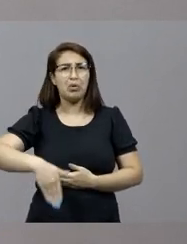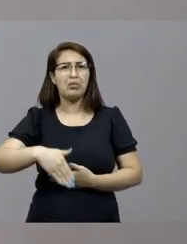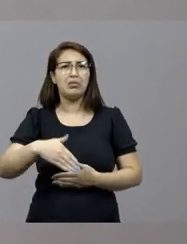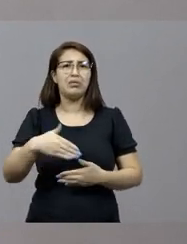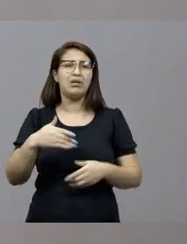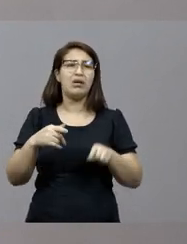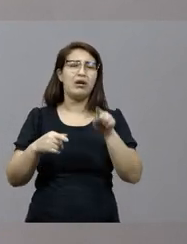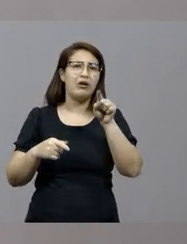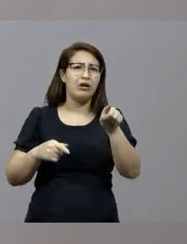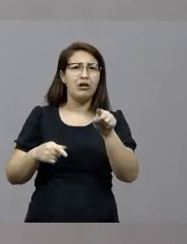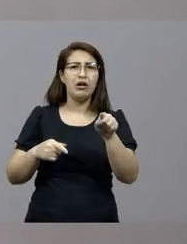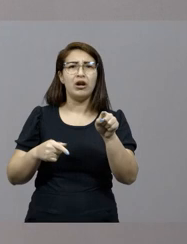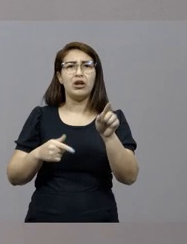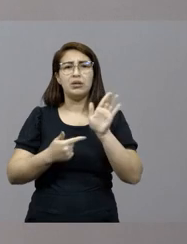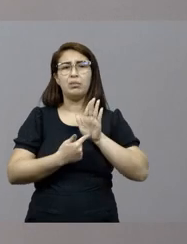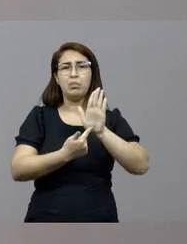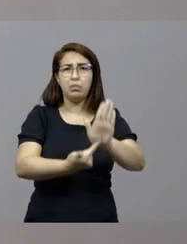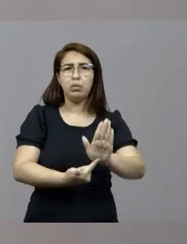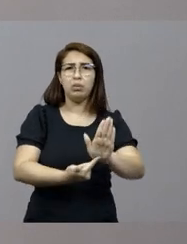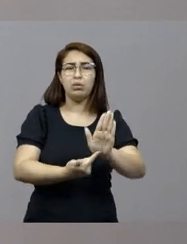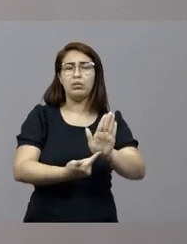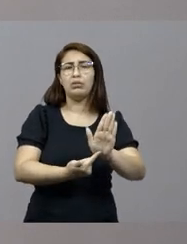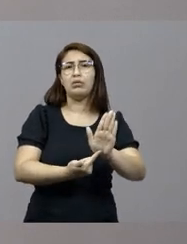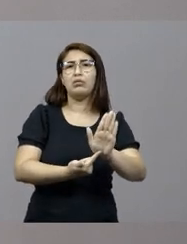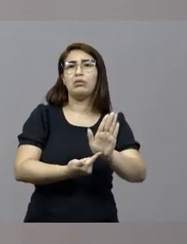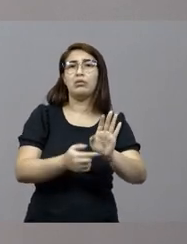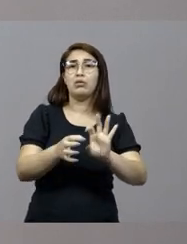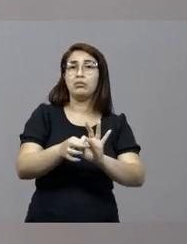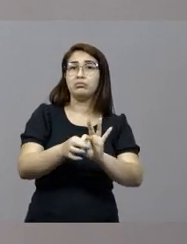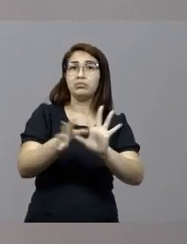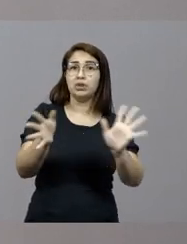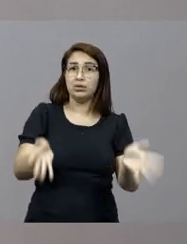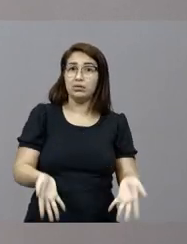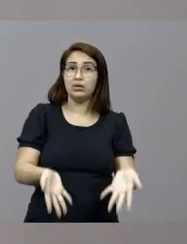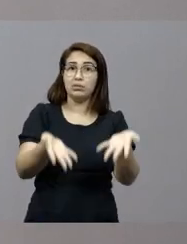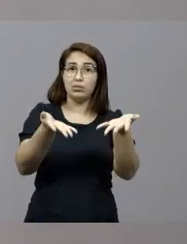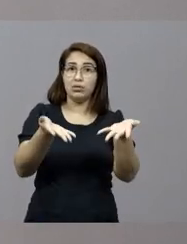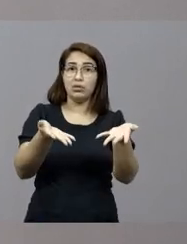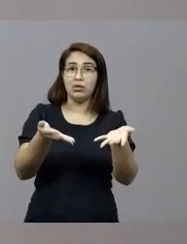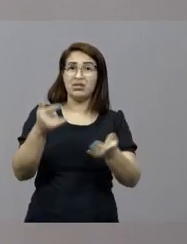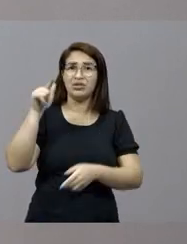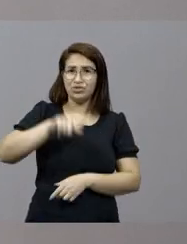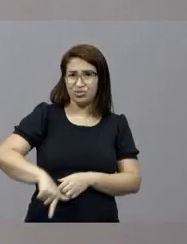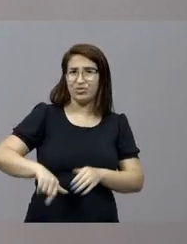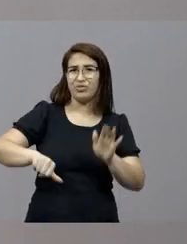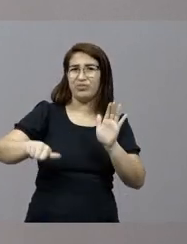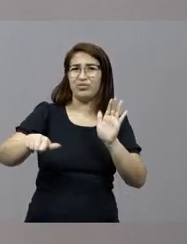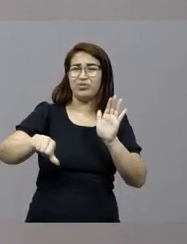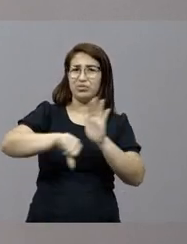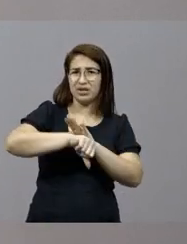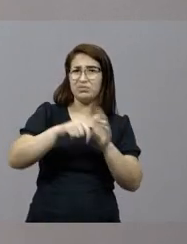de que os denunciados, uma vez soltos, praticarão crimes.